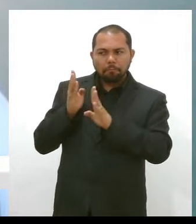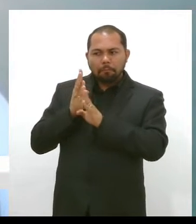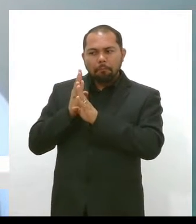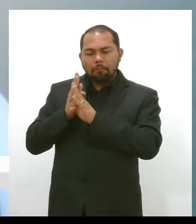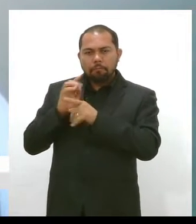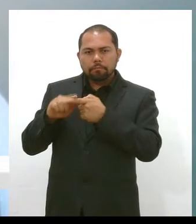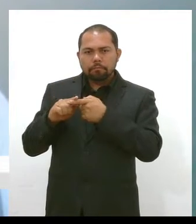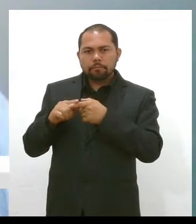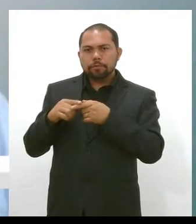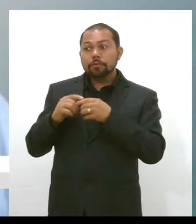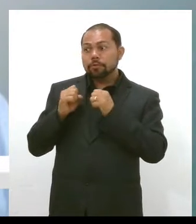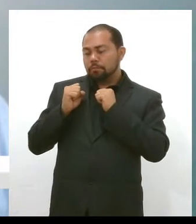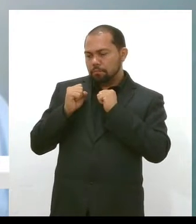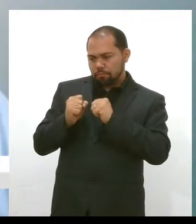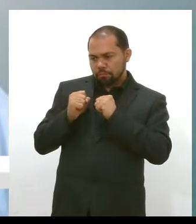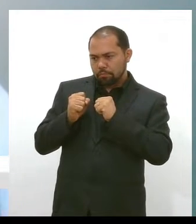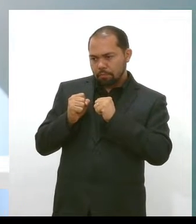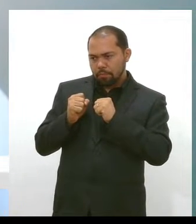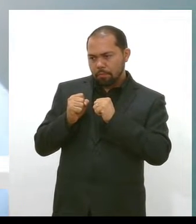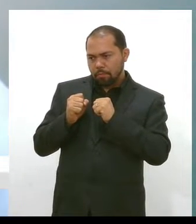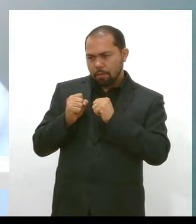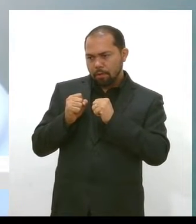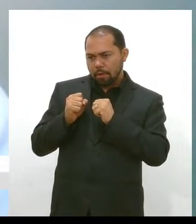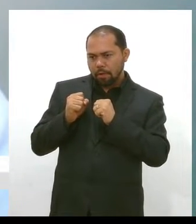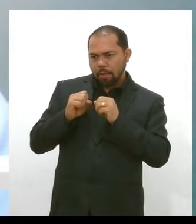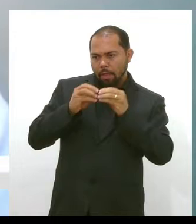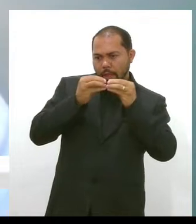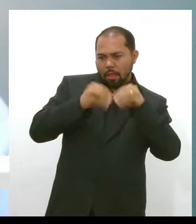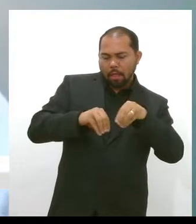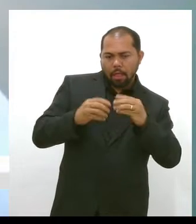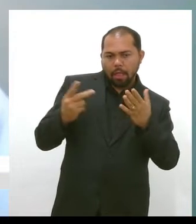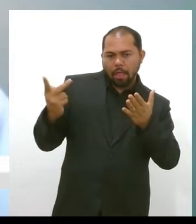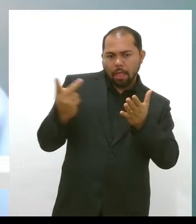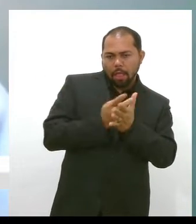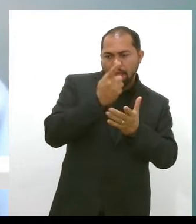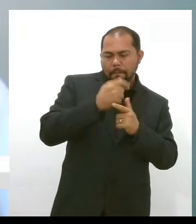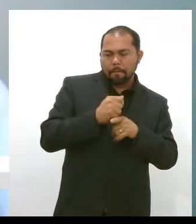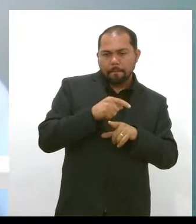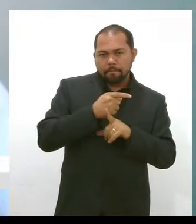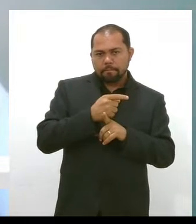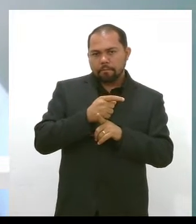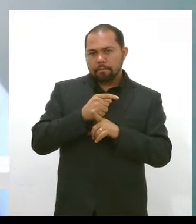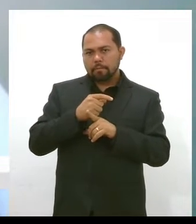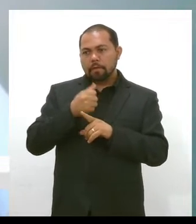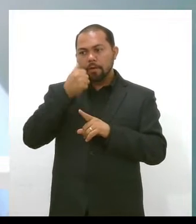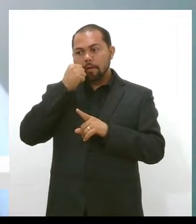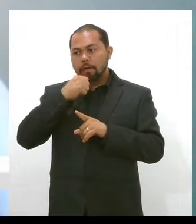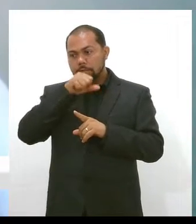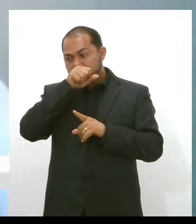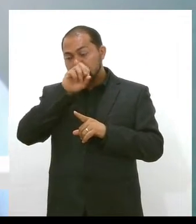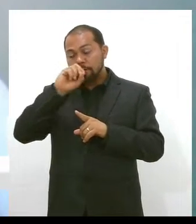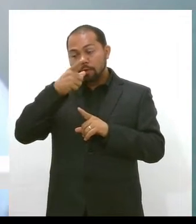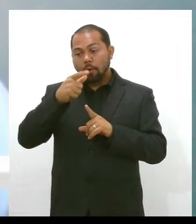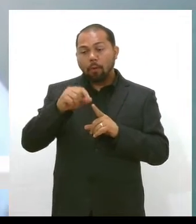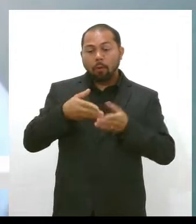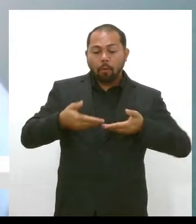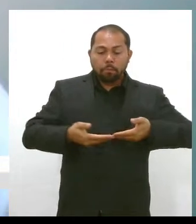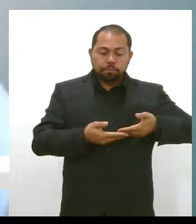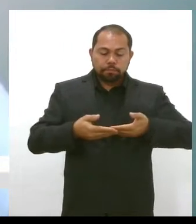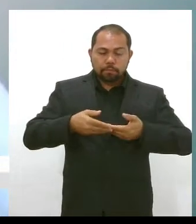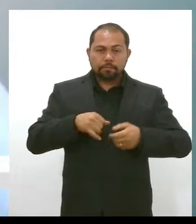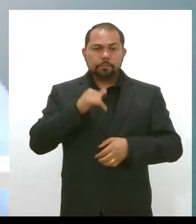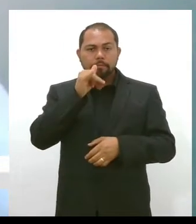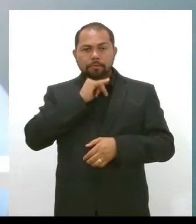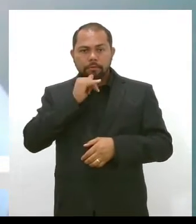vir a prejudicar mãe ou feto, a exemplo de